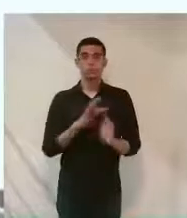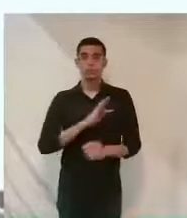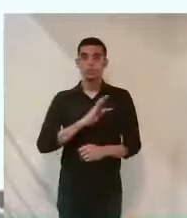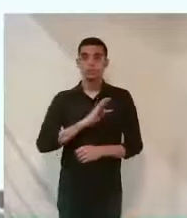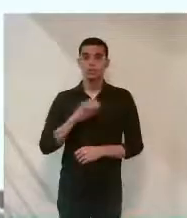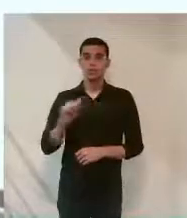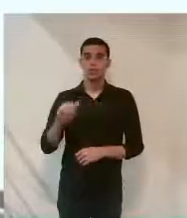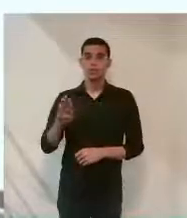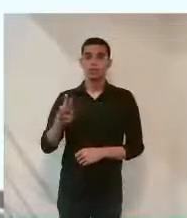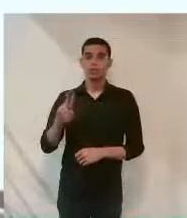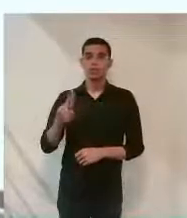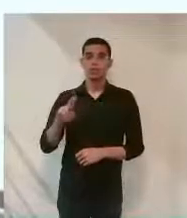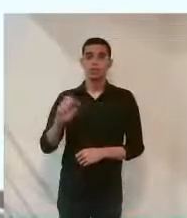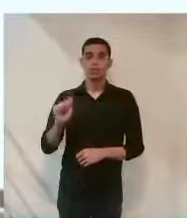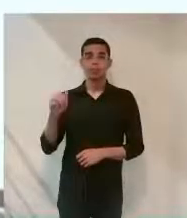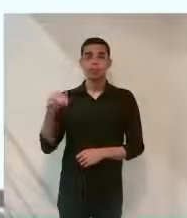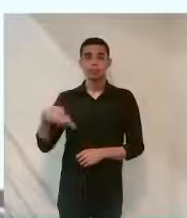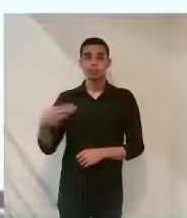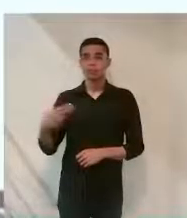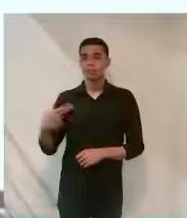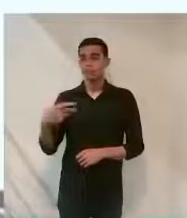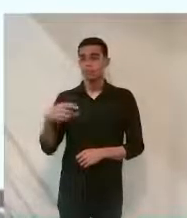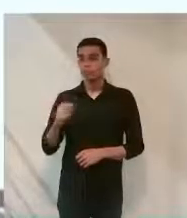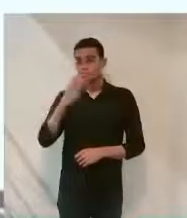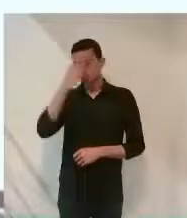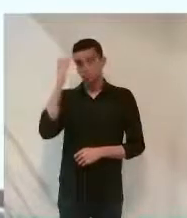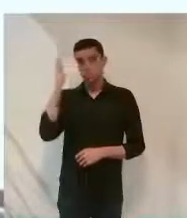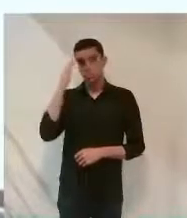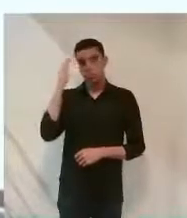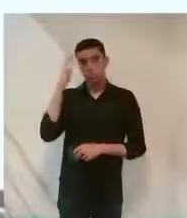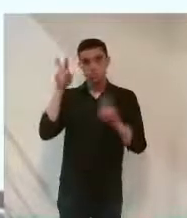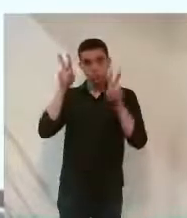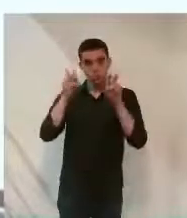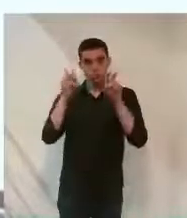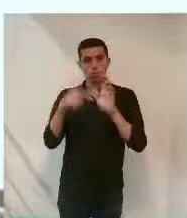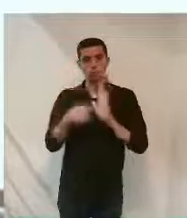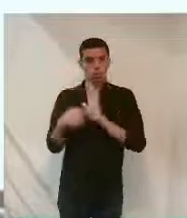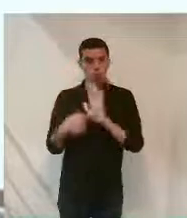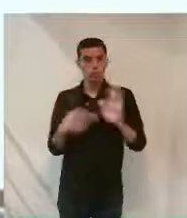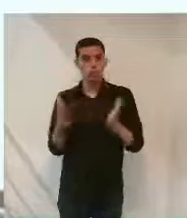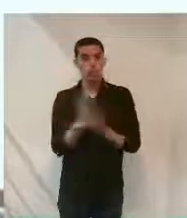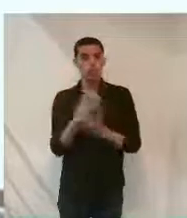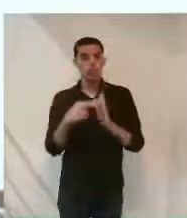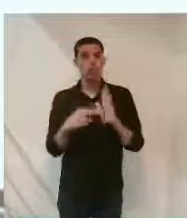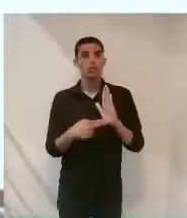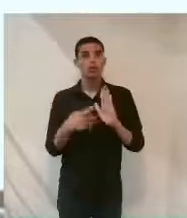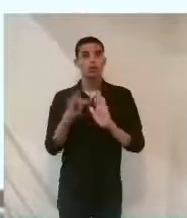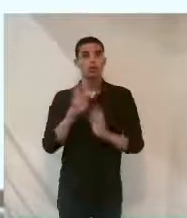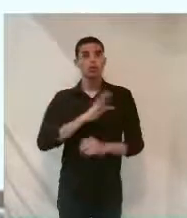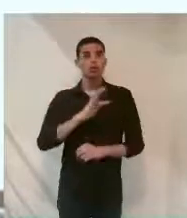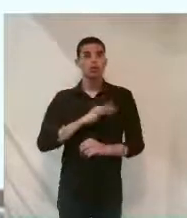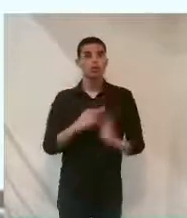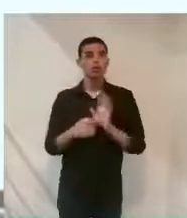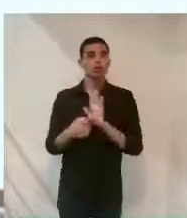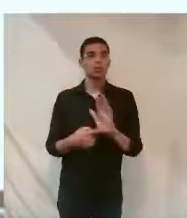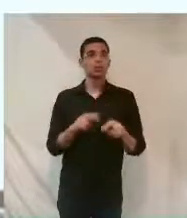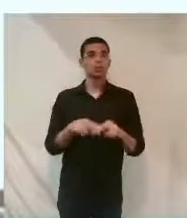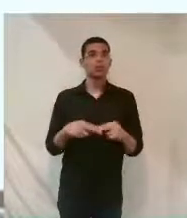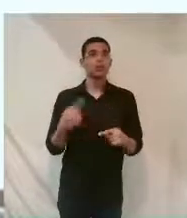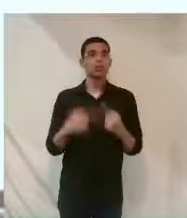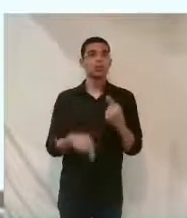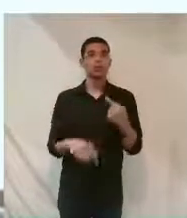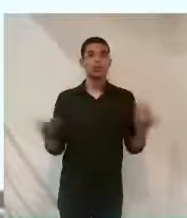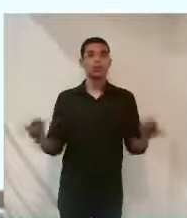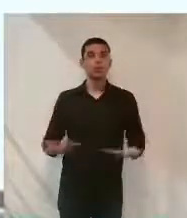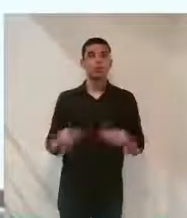com, né, as pessoas que entendem do tema, apresentando os requisitos técnicos que dizem por que ela é ilegal, e eu concluo, o Ministério